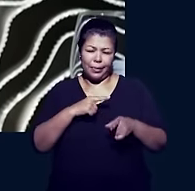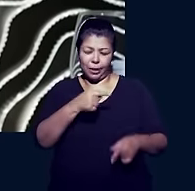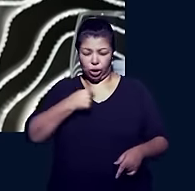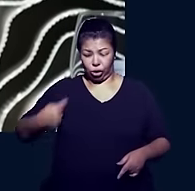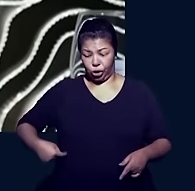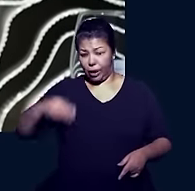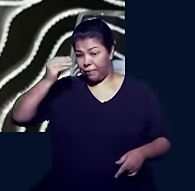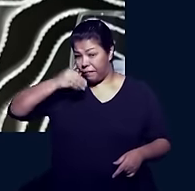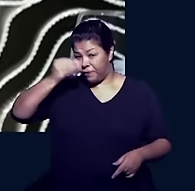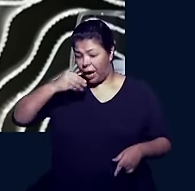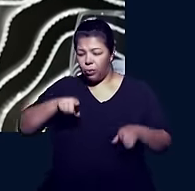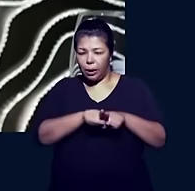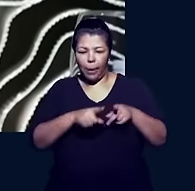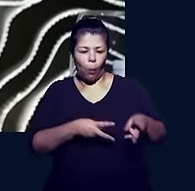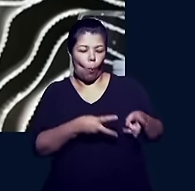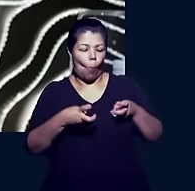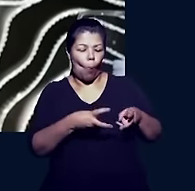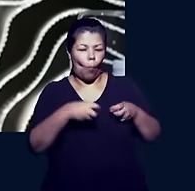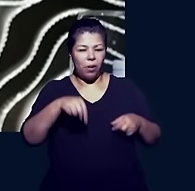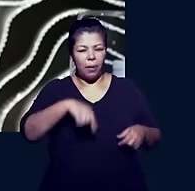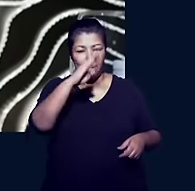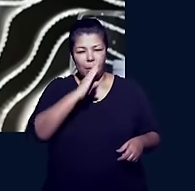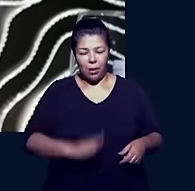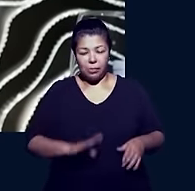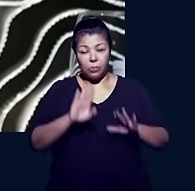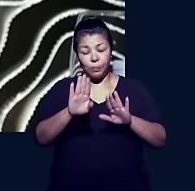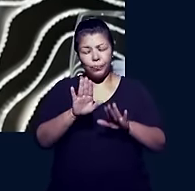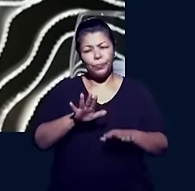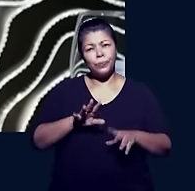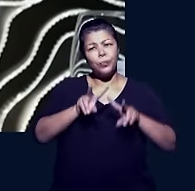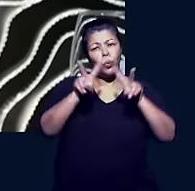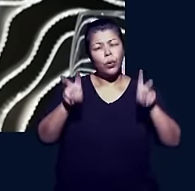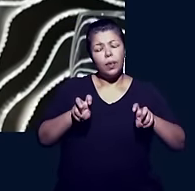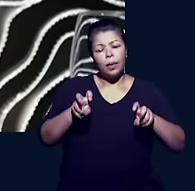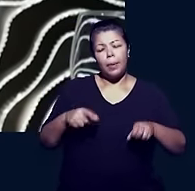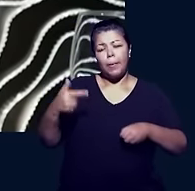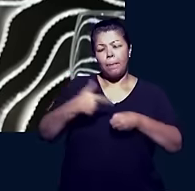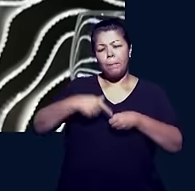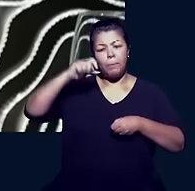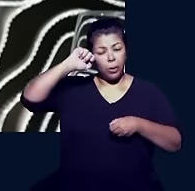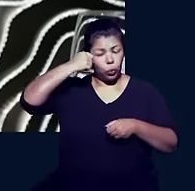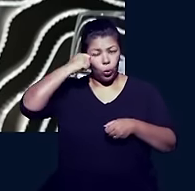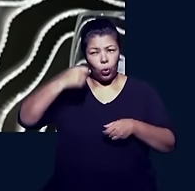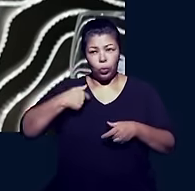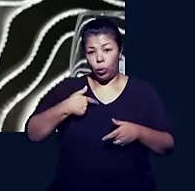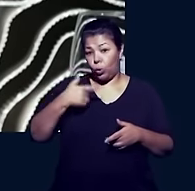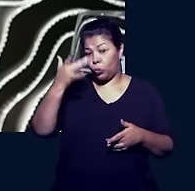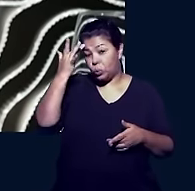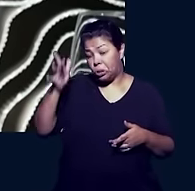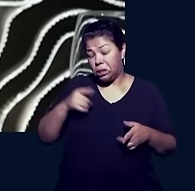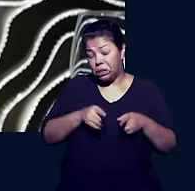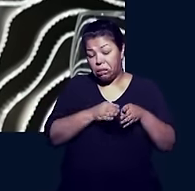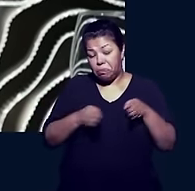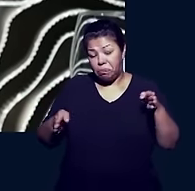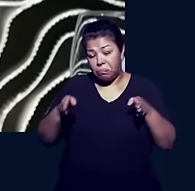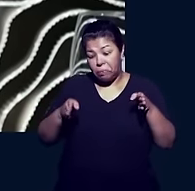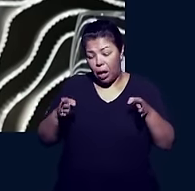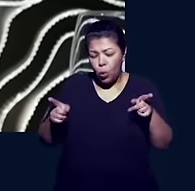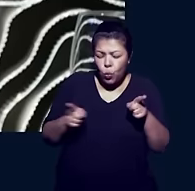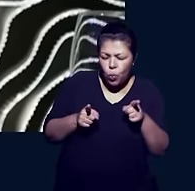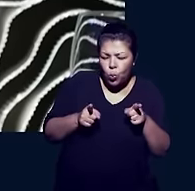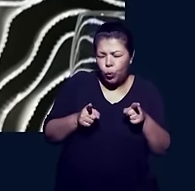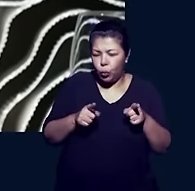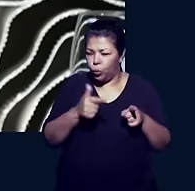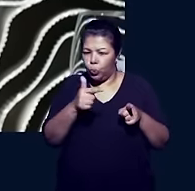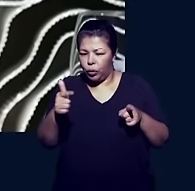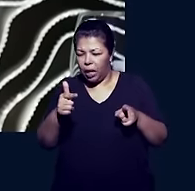consumindo as nossas commodities sobre petróleo assim eu não tenho uma visão uma grande convicção de curto prazo acho que é um pouco para cá um pouco